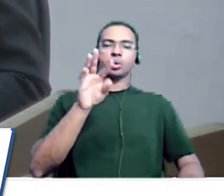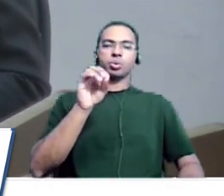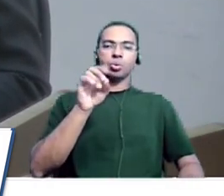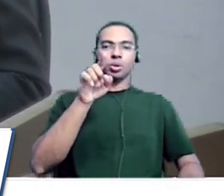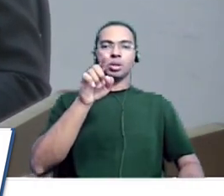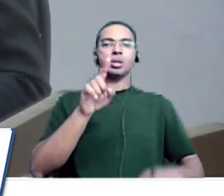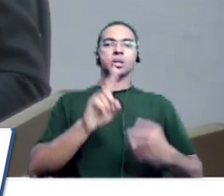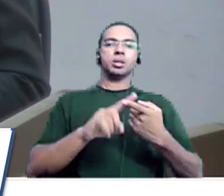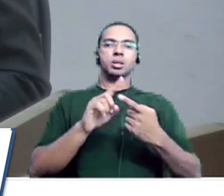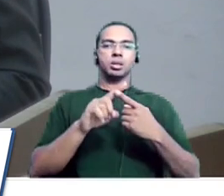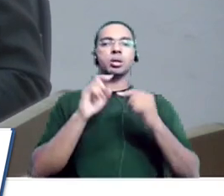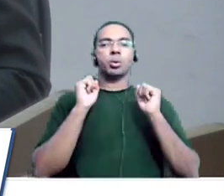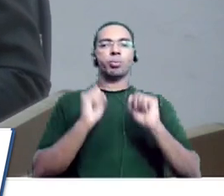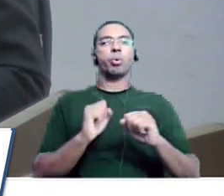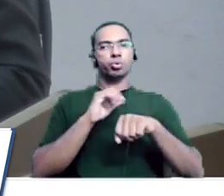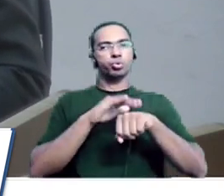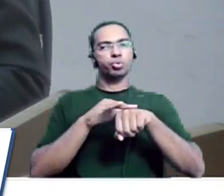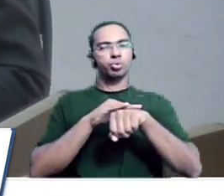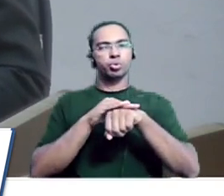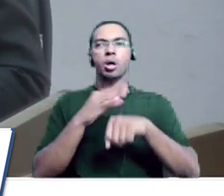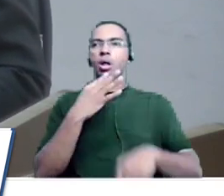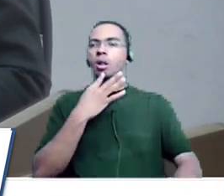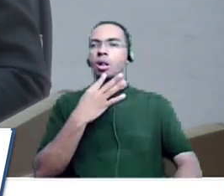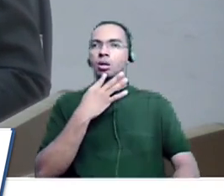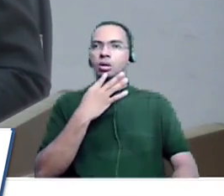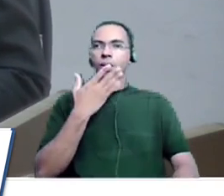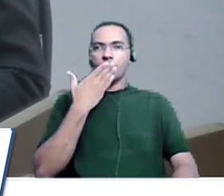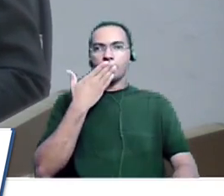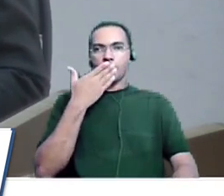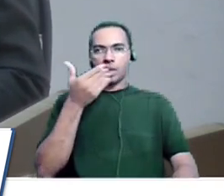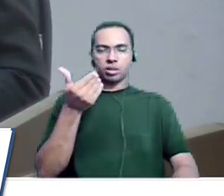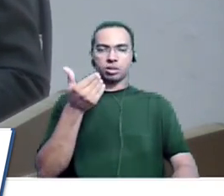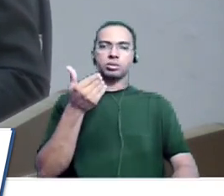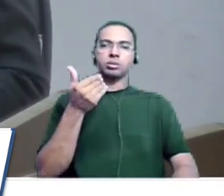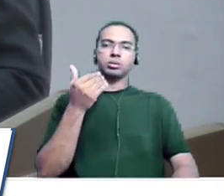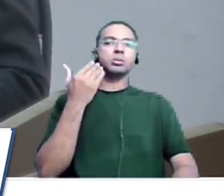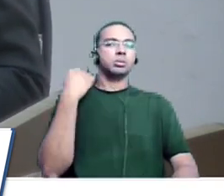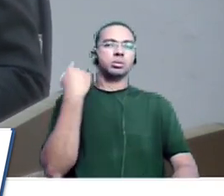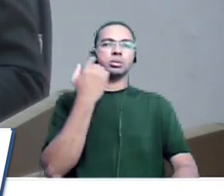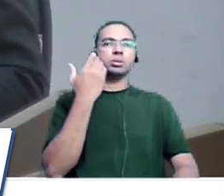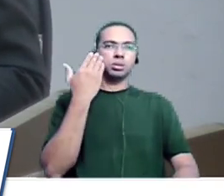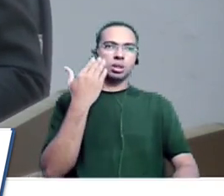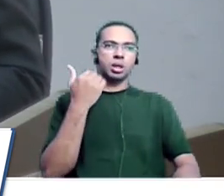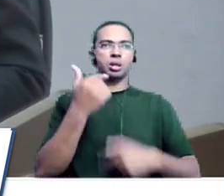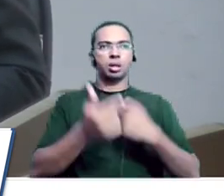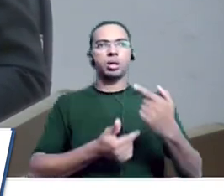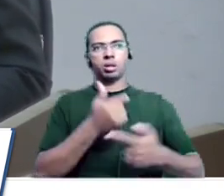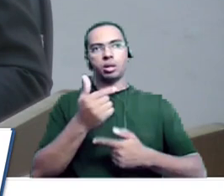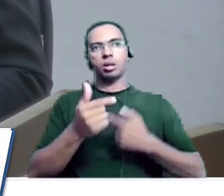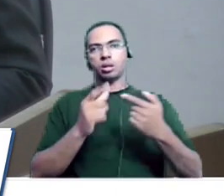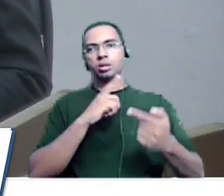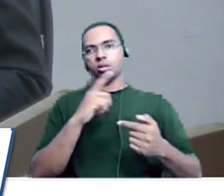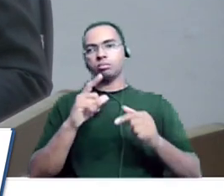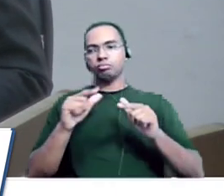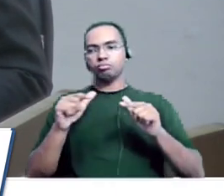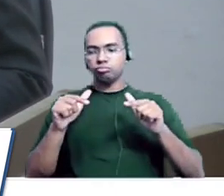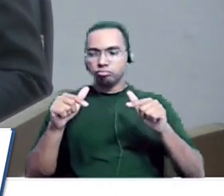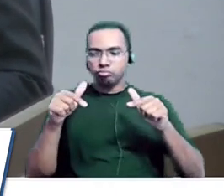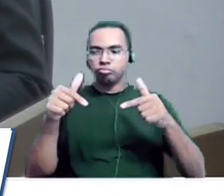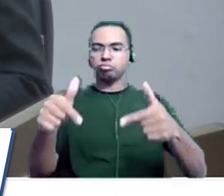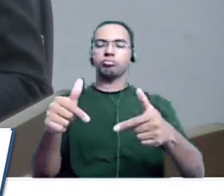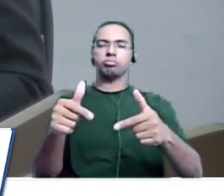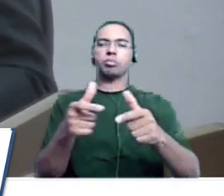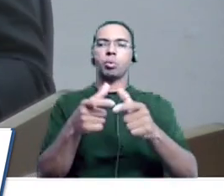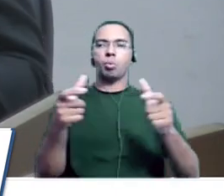pude conversar e conhecer ele melhor. A gente sabe do trabalho que ele vem fazendo e da luta por maior